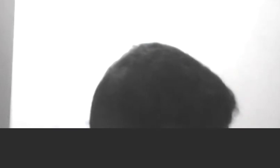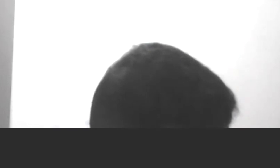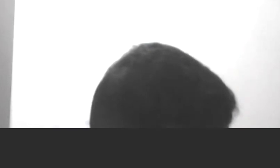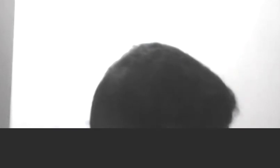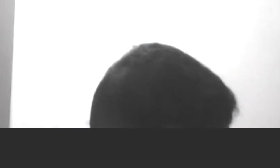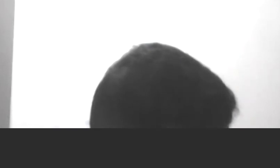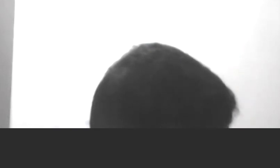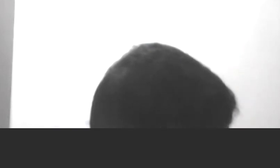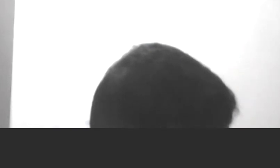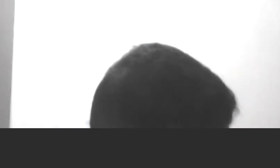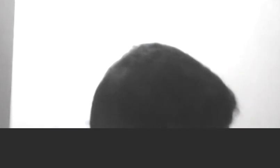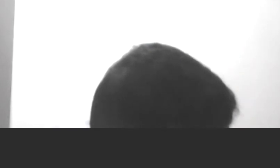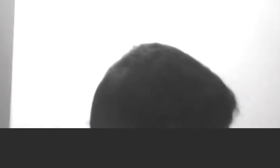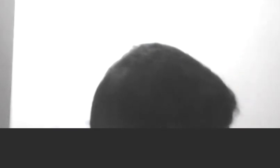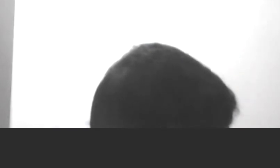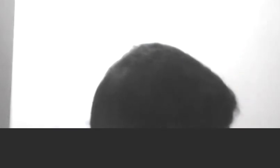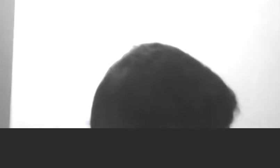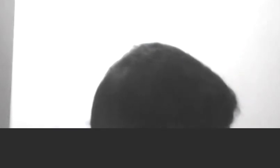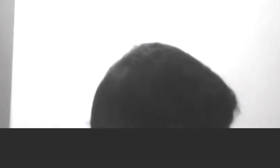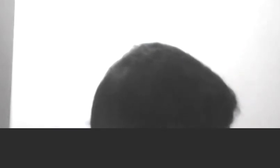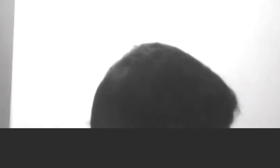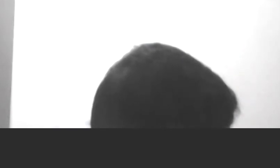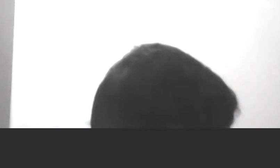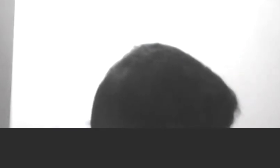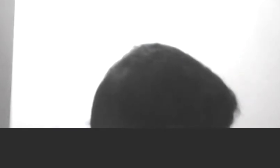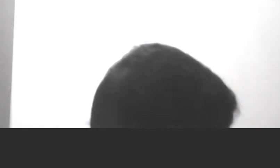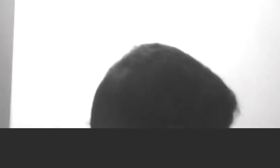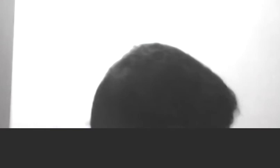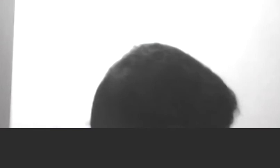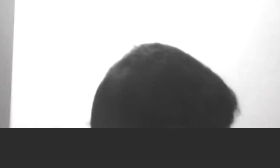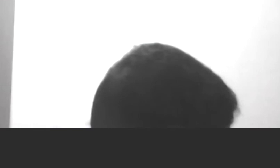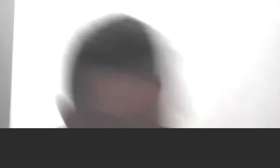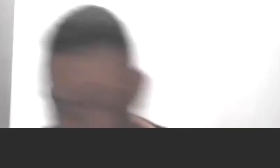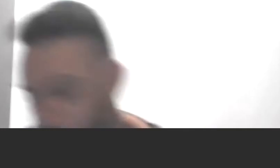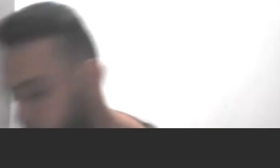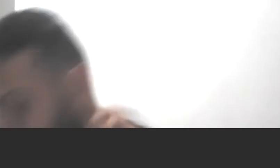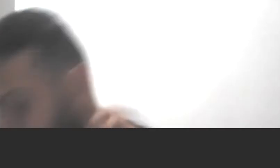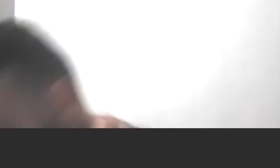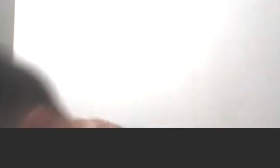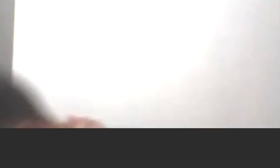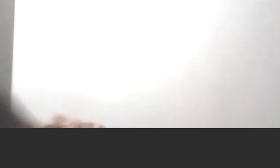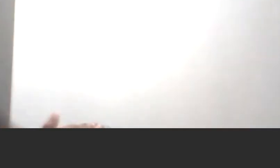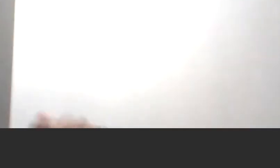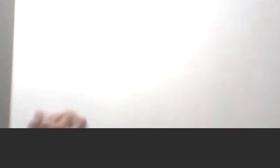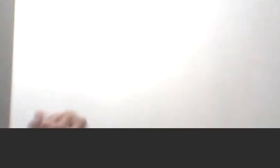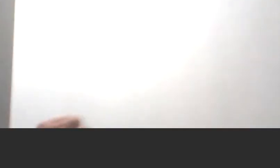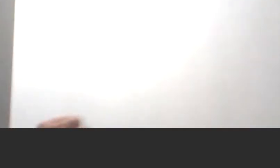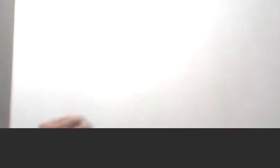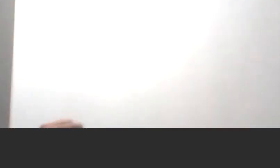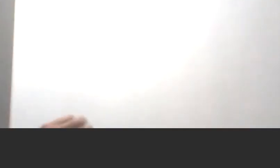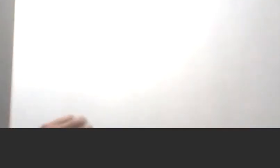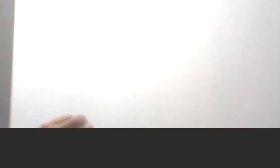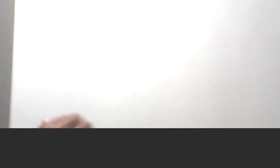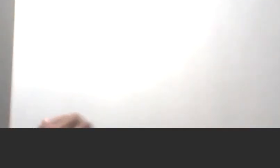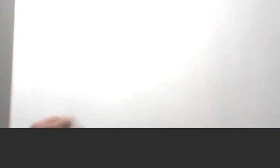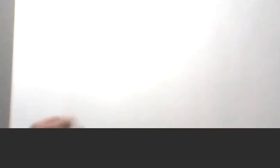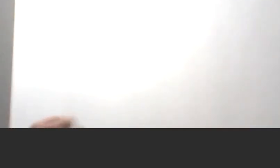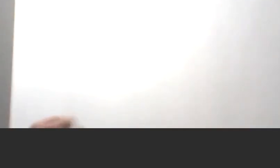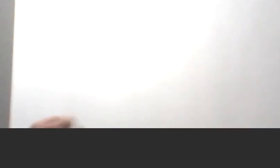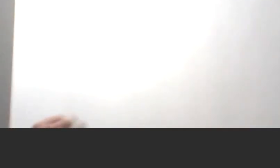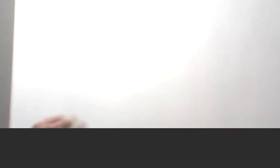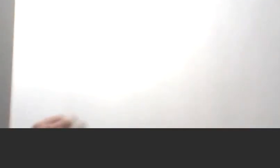equilíbrio do pH ideal para os produtos que você está utilizando, e você perde a eficiência daquele produto